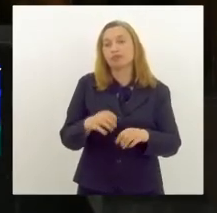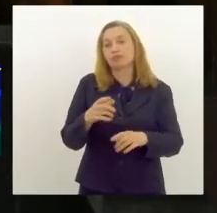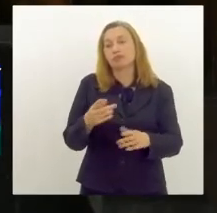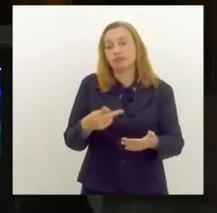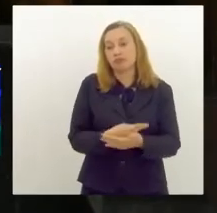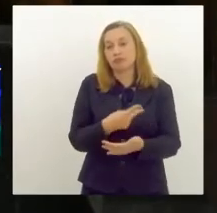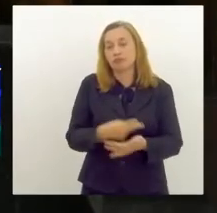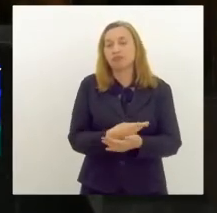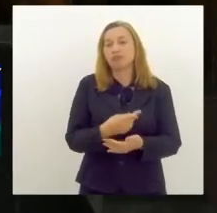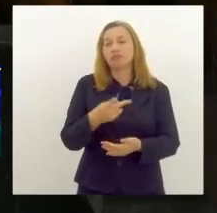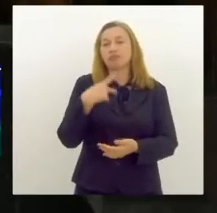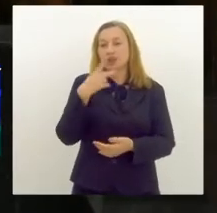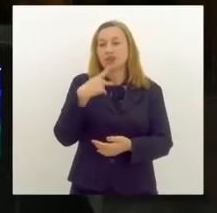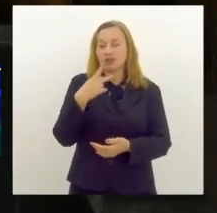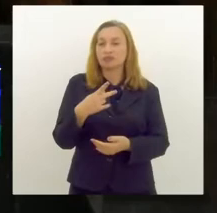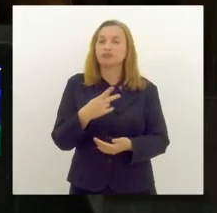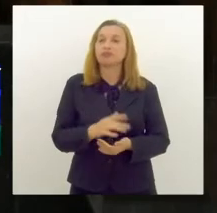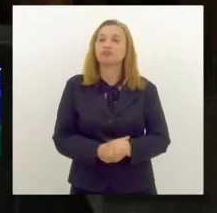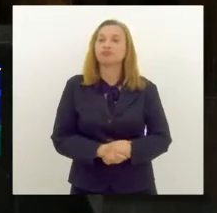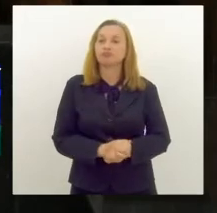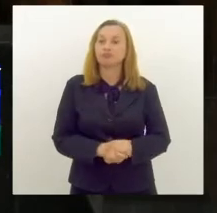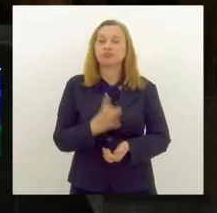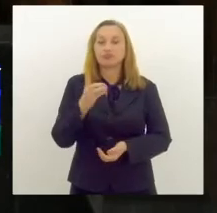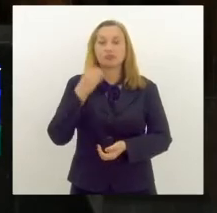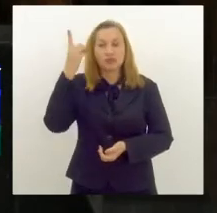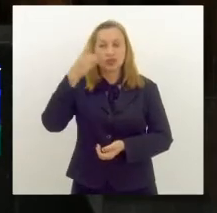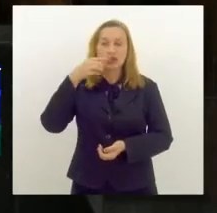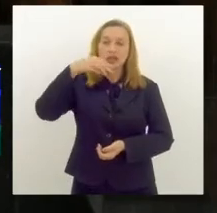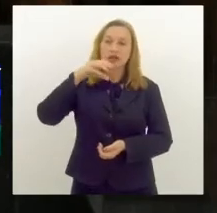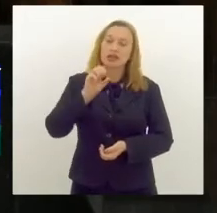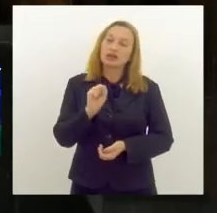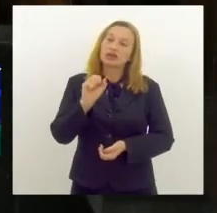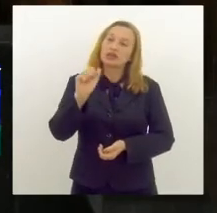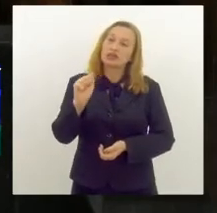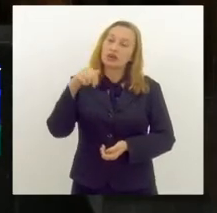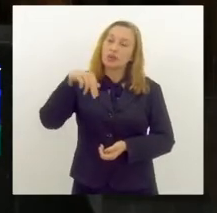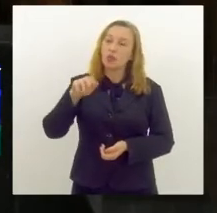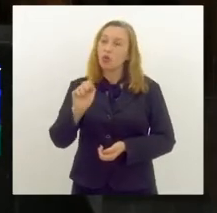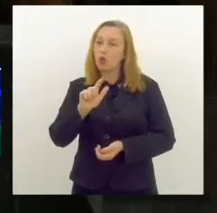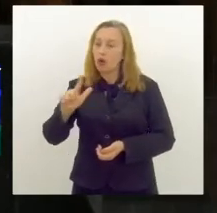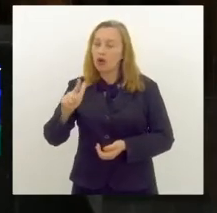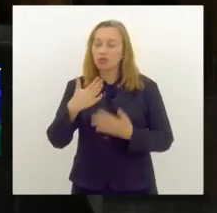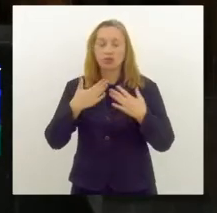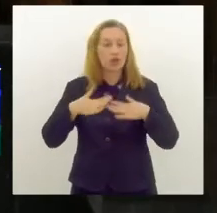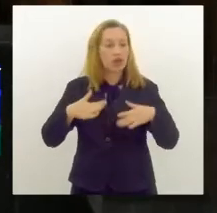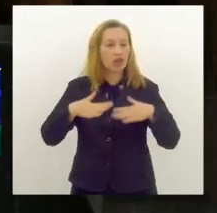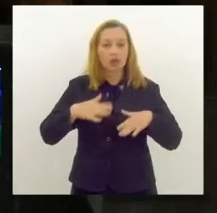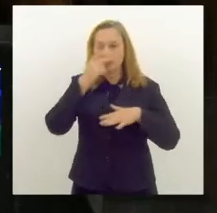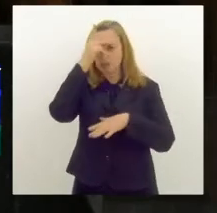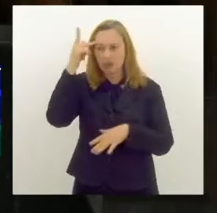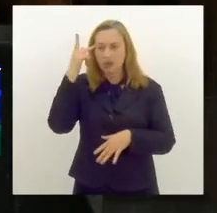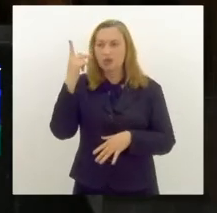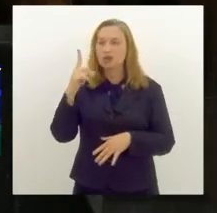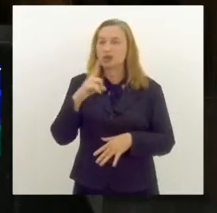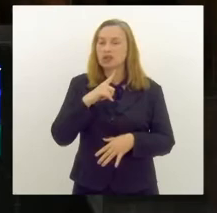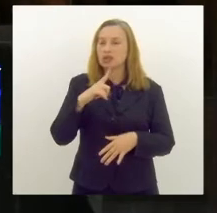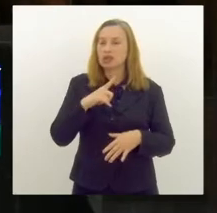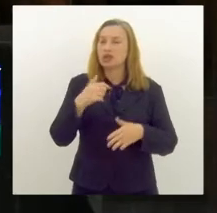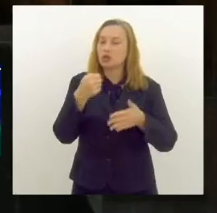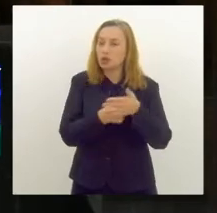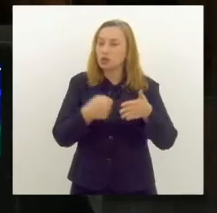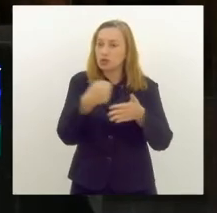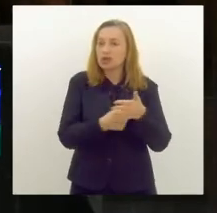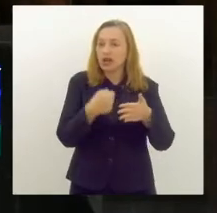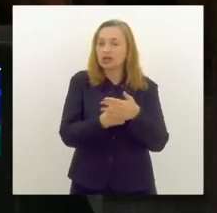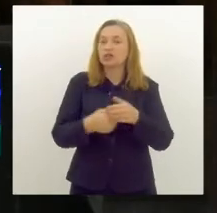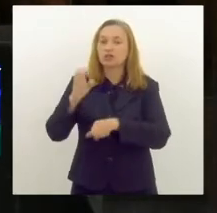concluir destacando que eu estou falando isso, deputado Samuel Malafaia, com toda a tranquilidade de alguém que tem militado muito para que no